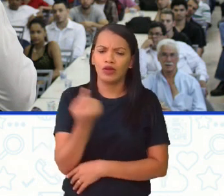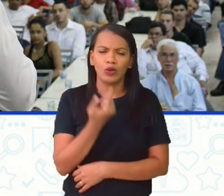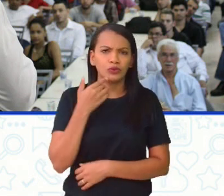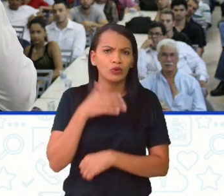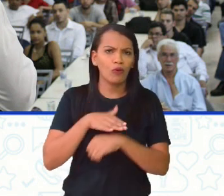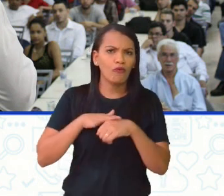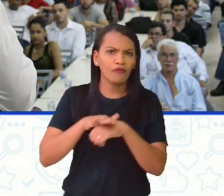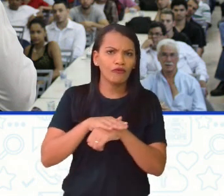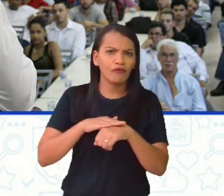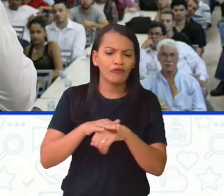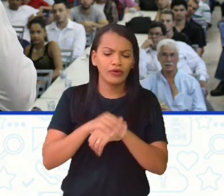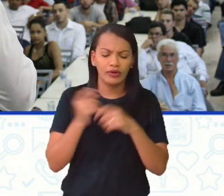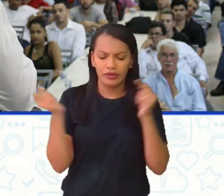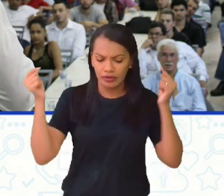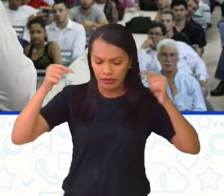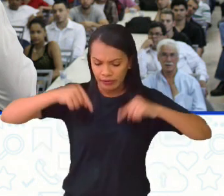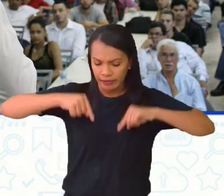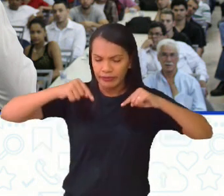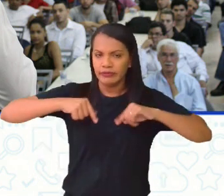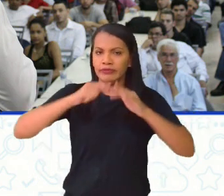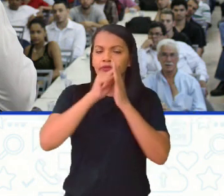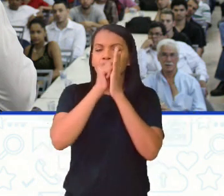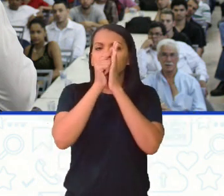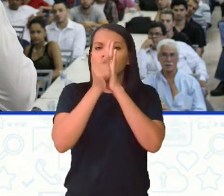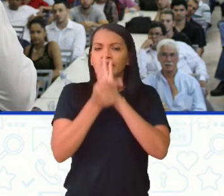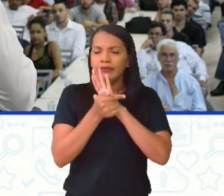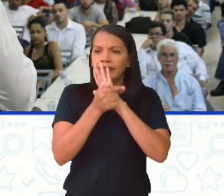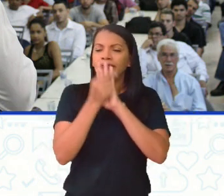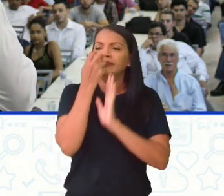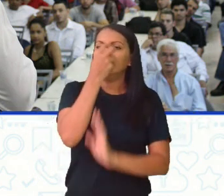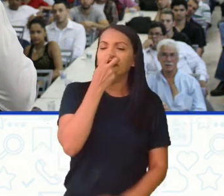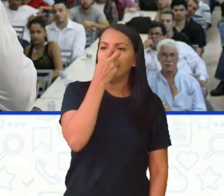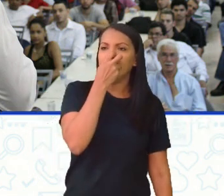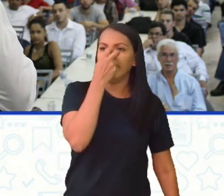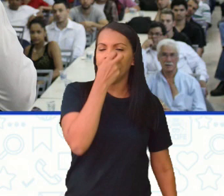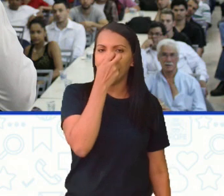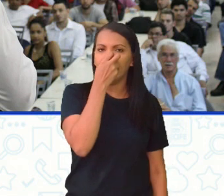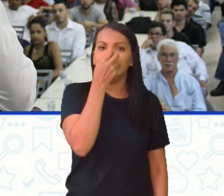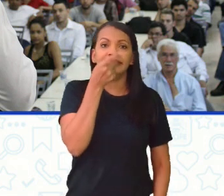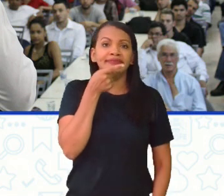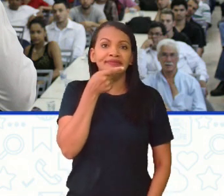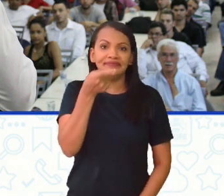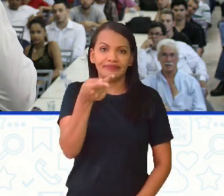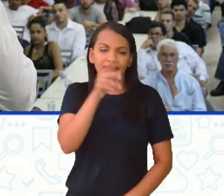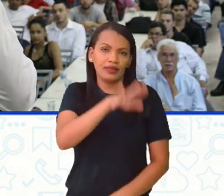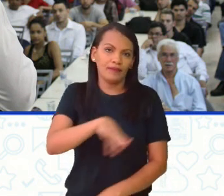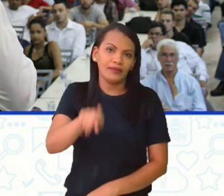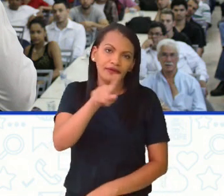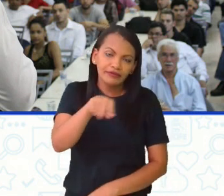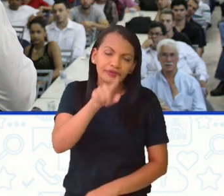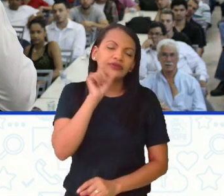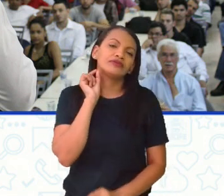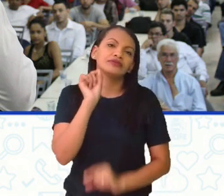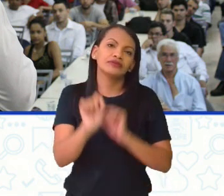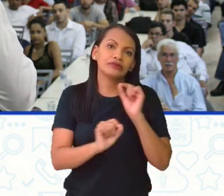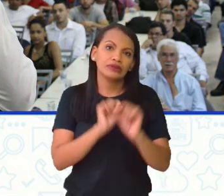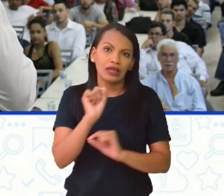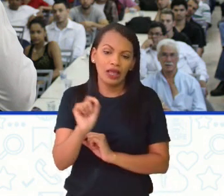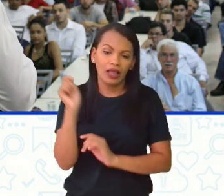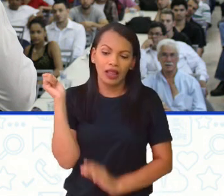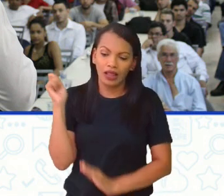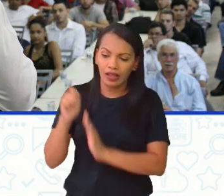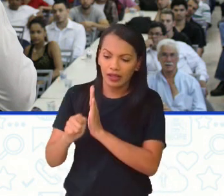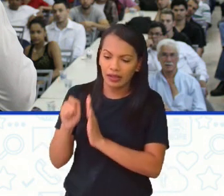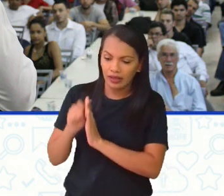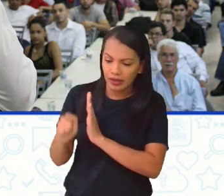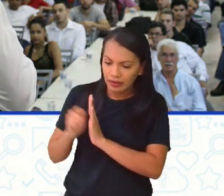aqui sobre gêneros orais. E falando para vocês, não é, que a escrita